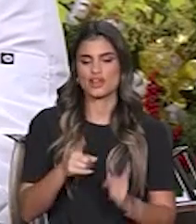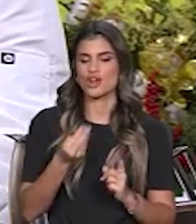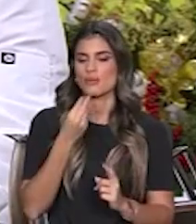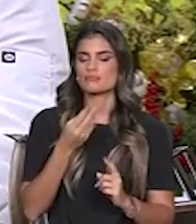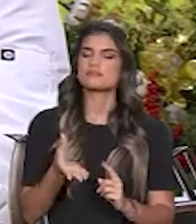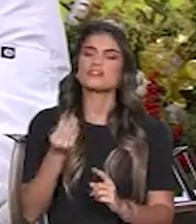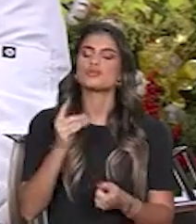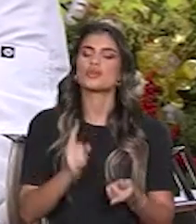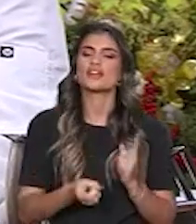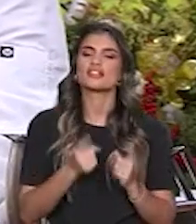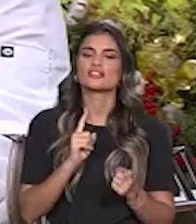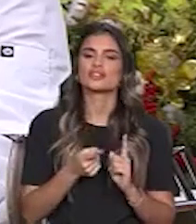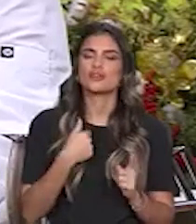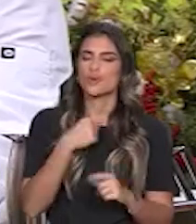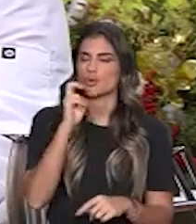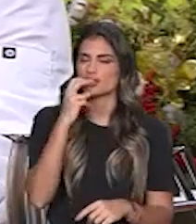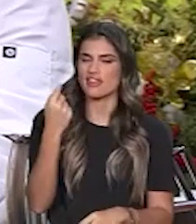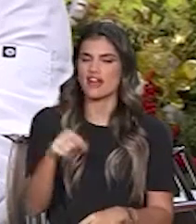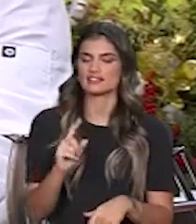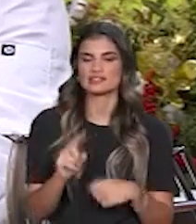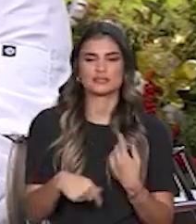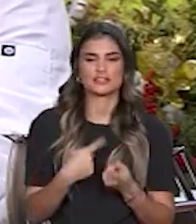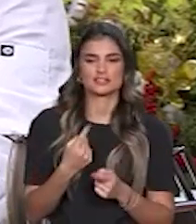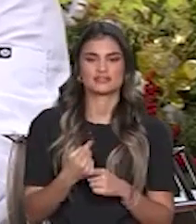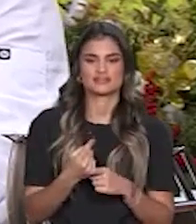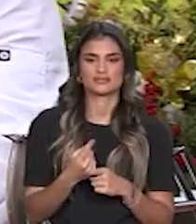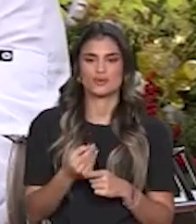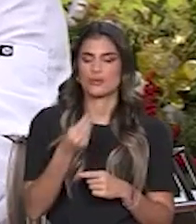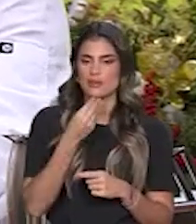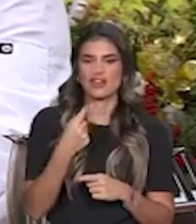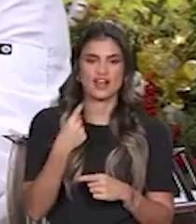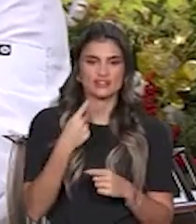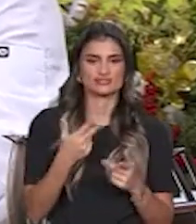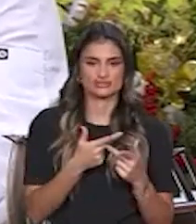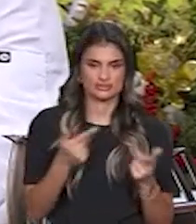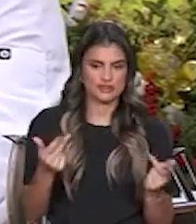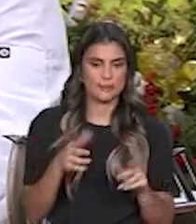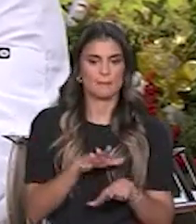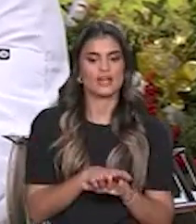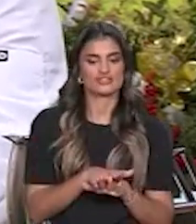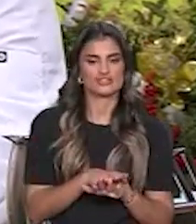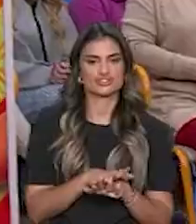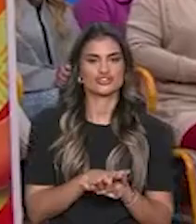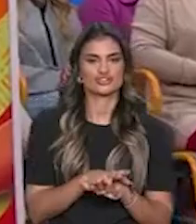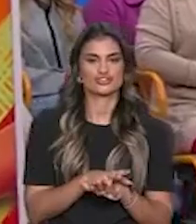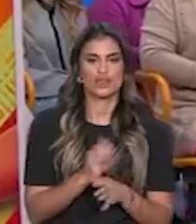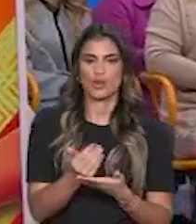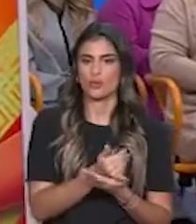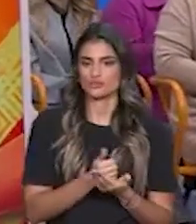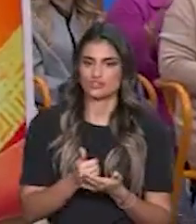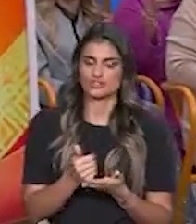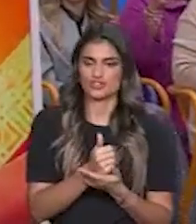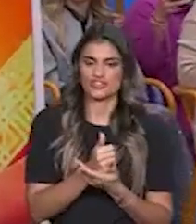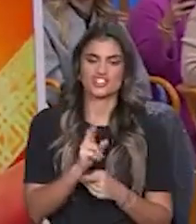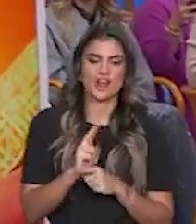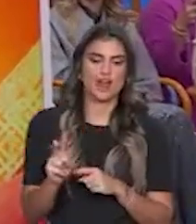buffet? Porque assim, essa curiosidade. Temos sempre vários pratos de carne, sim, vários pratos de peixe vegetarianos, temos um leque